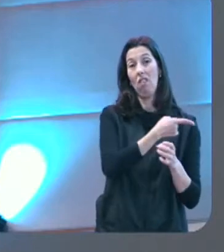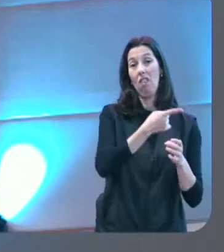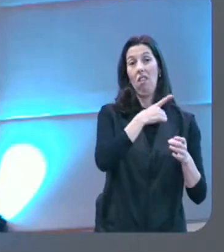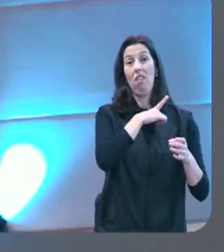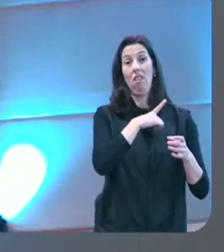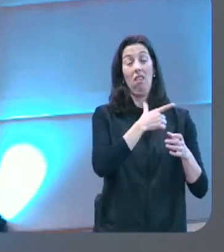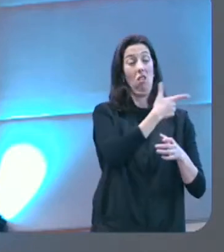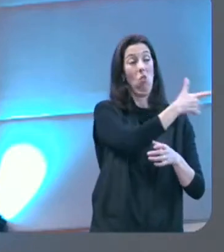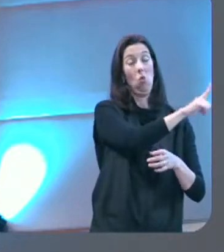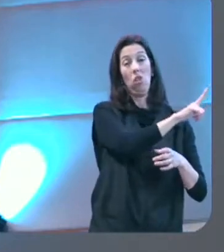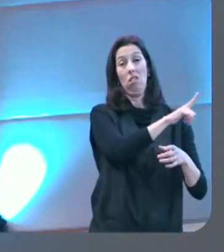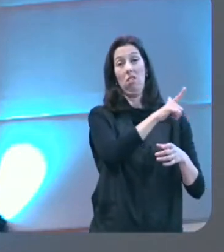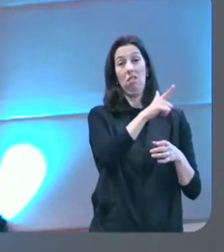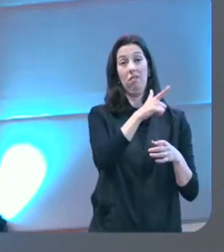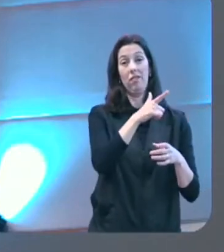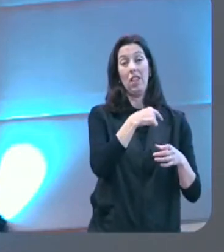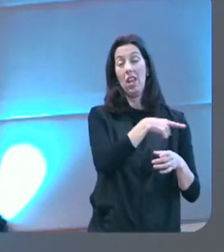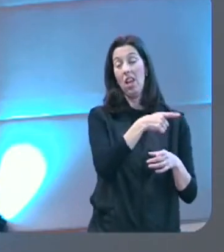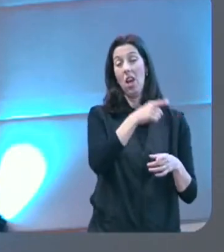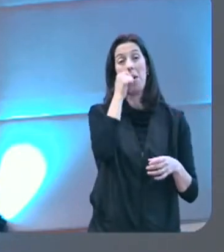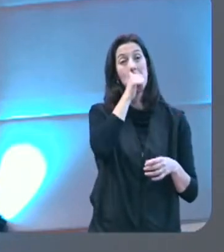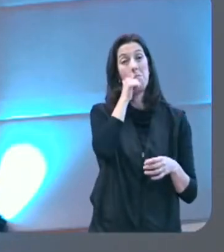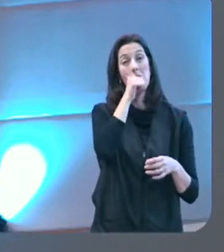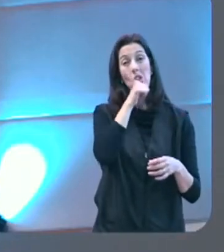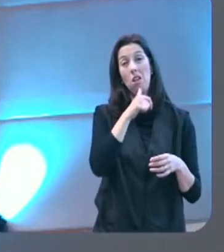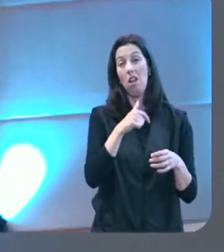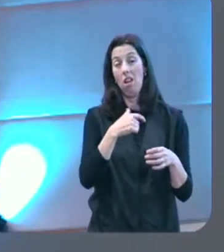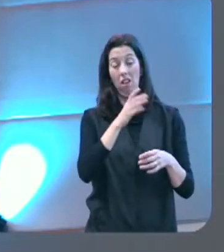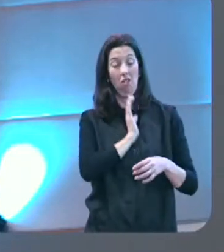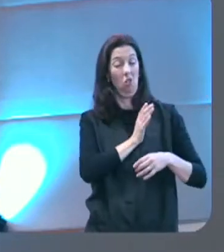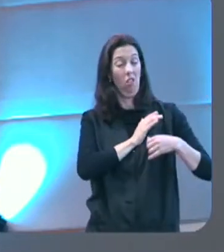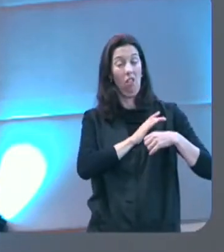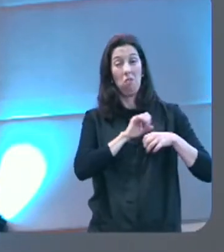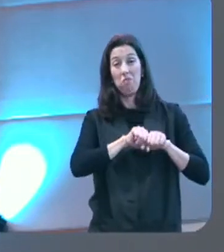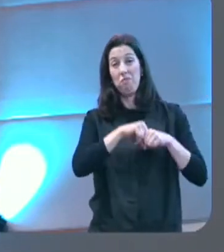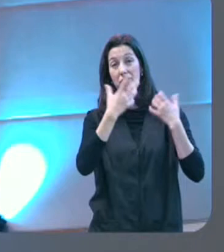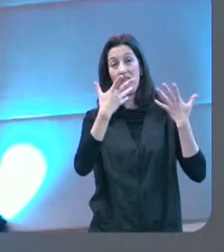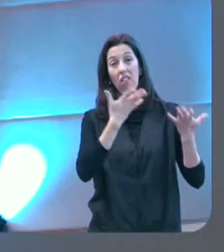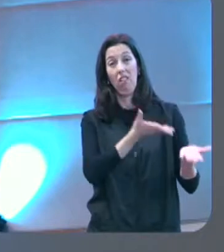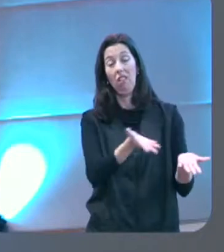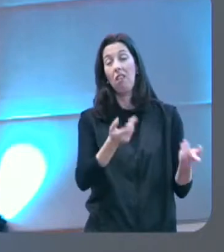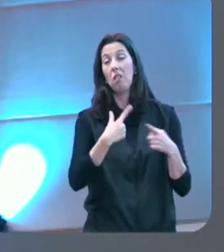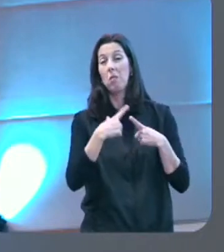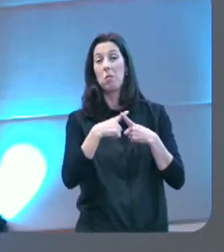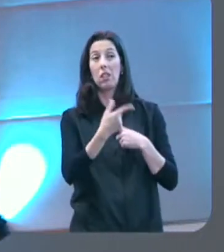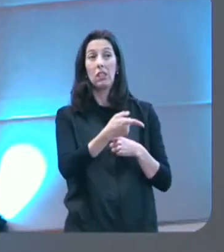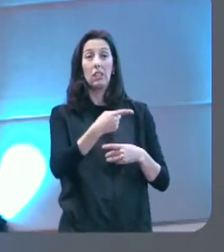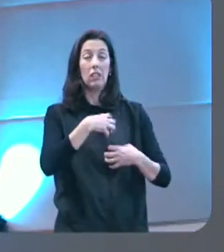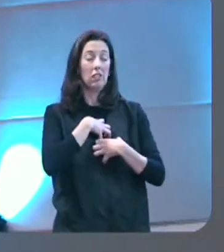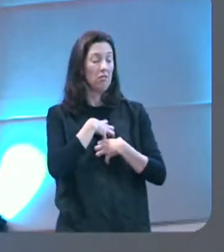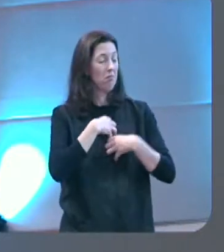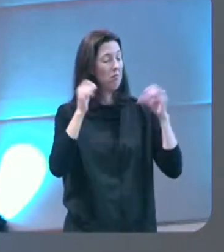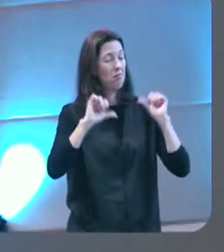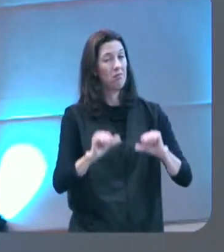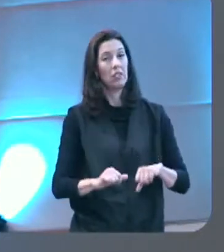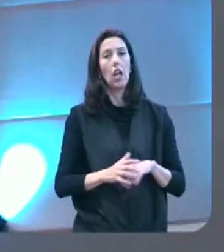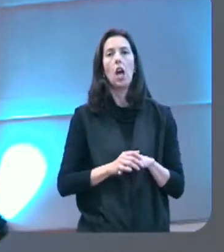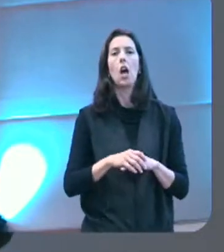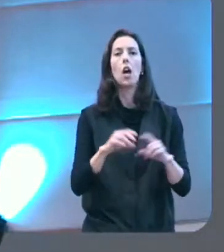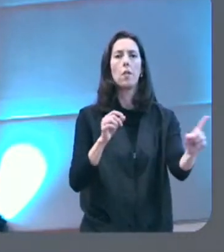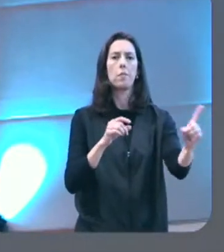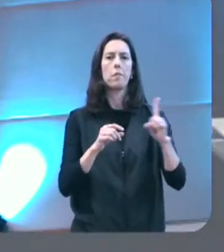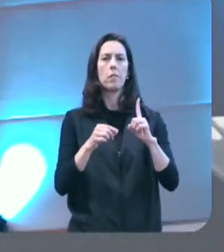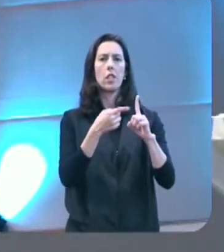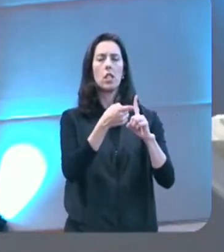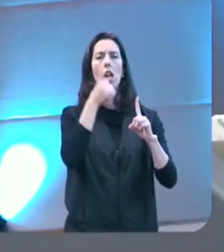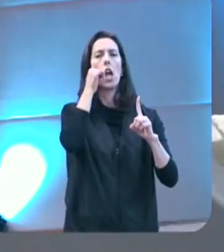mulher e ela estava completamente despedaçada. E a igreja, as senhoras, receberam-na tão